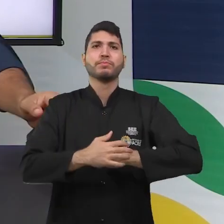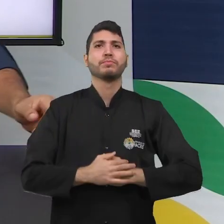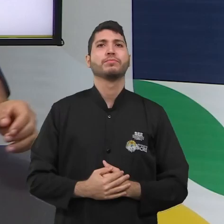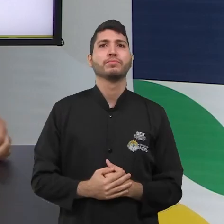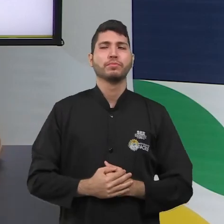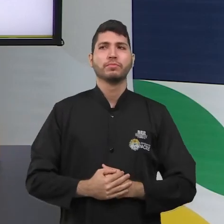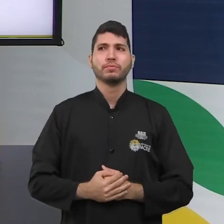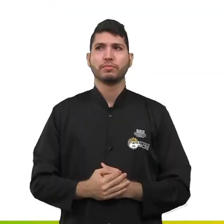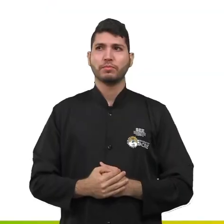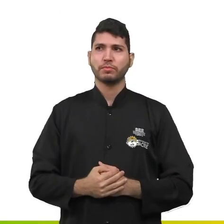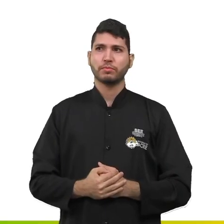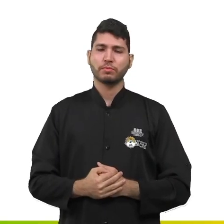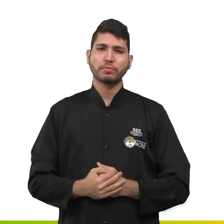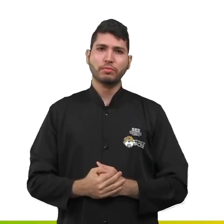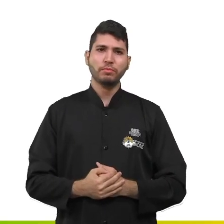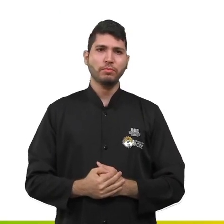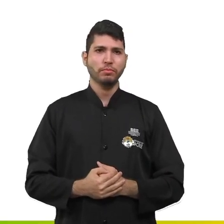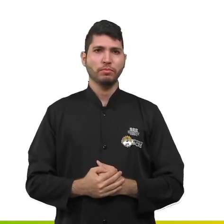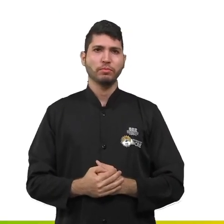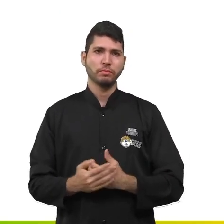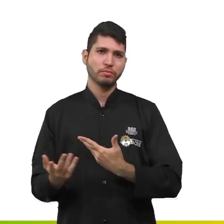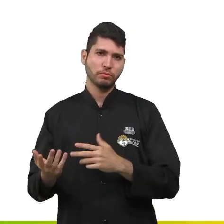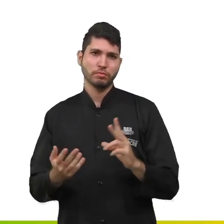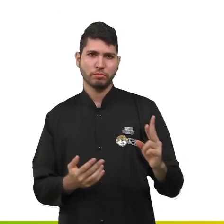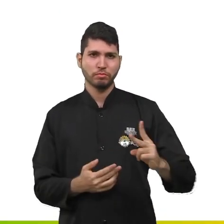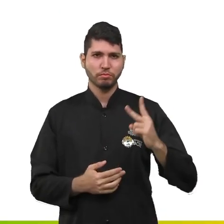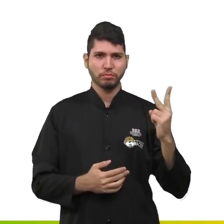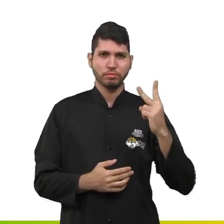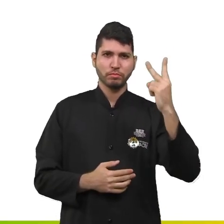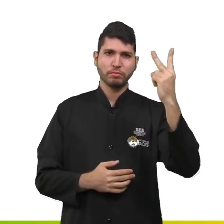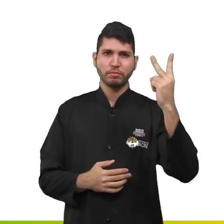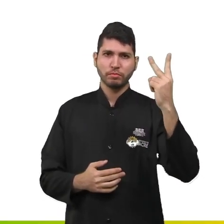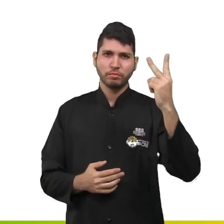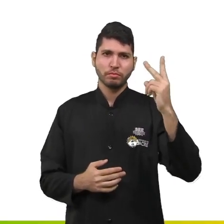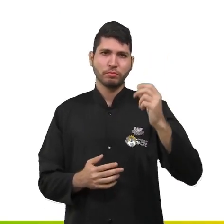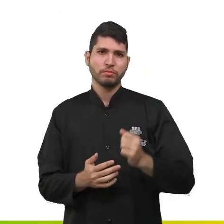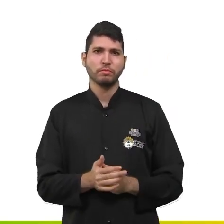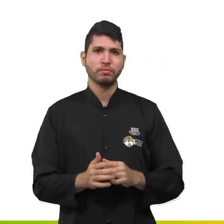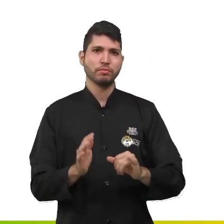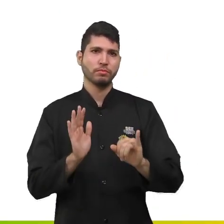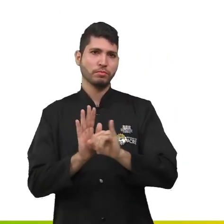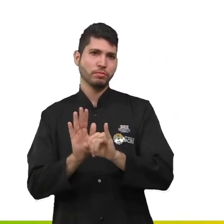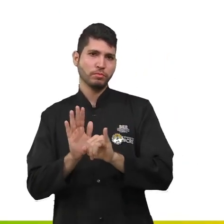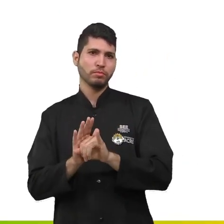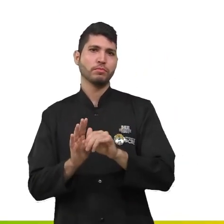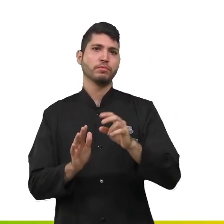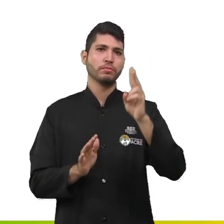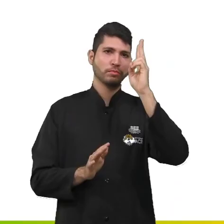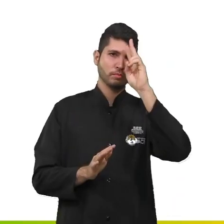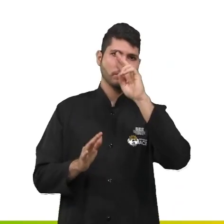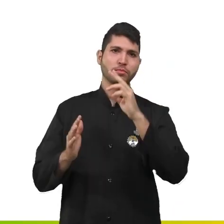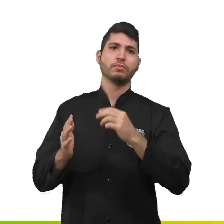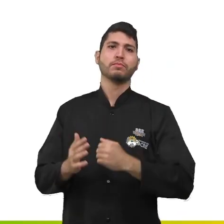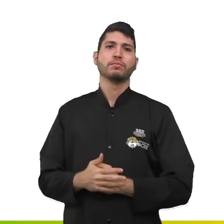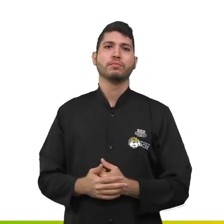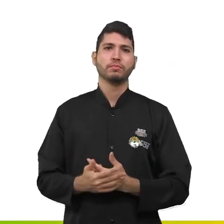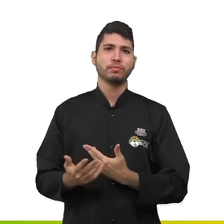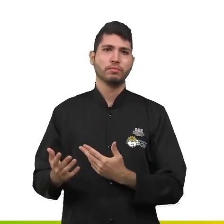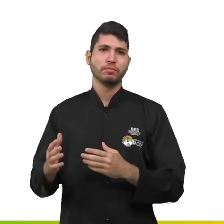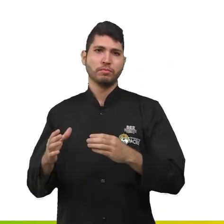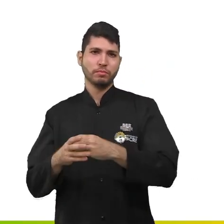bom? Valorização à identidade e história periférica, como eu já mencionei agora há pouco. Linguagens artísticas